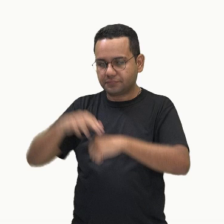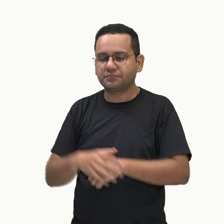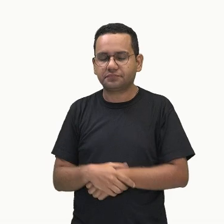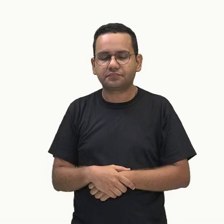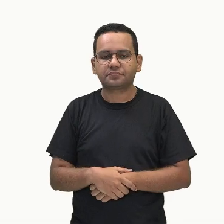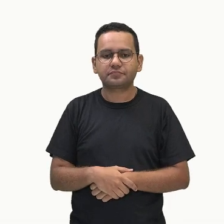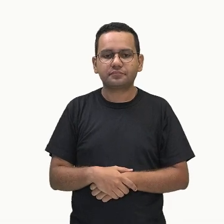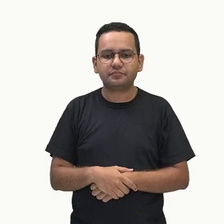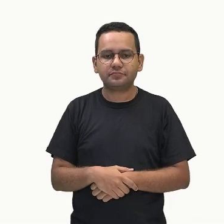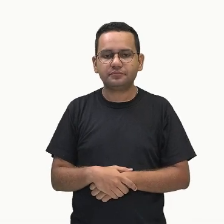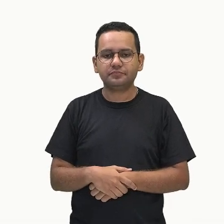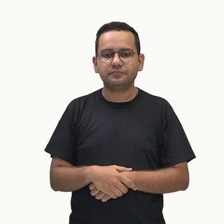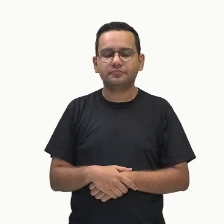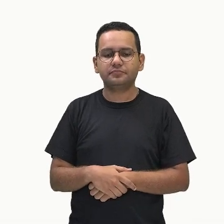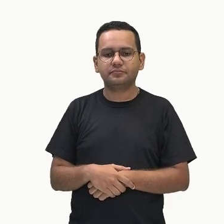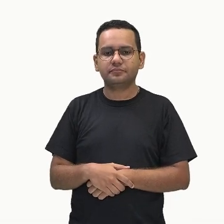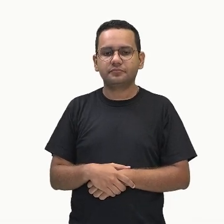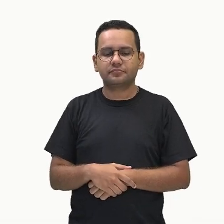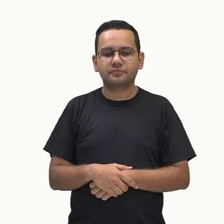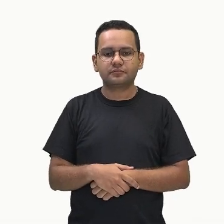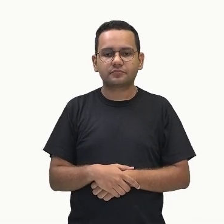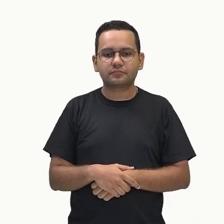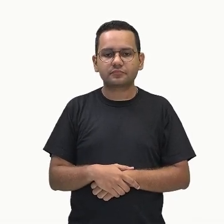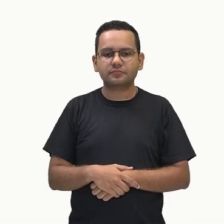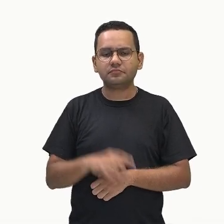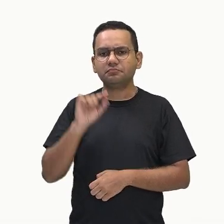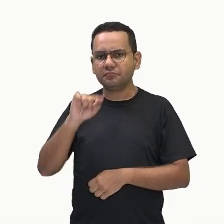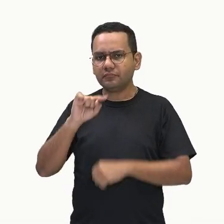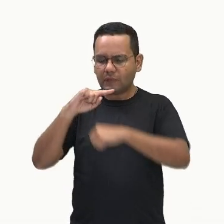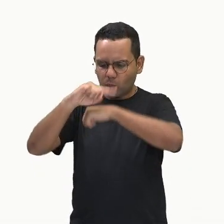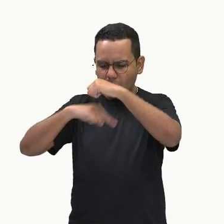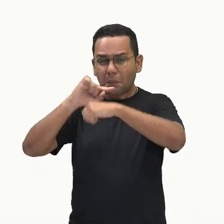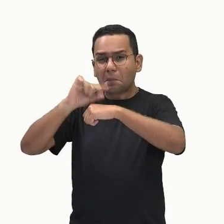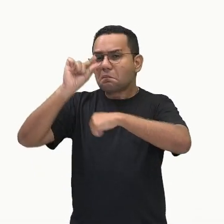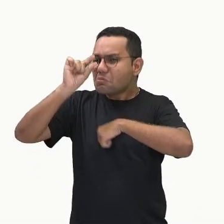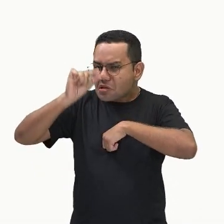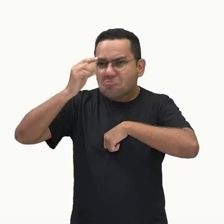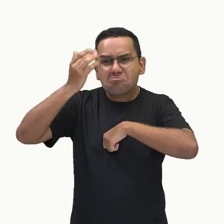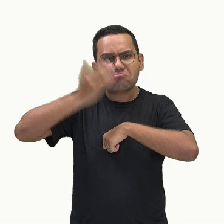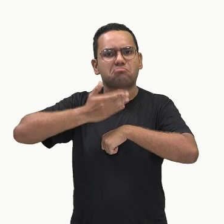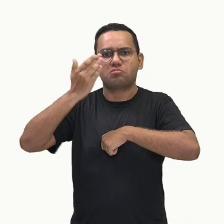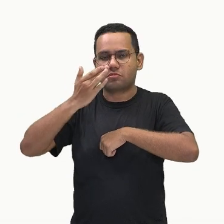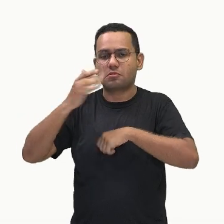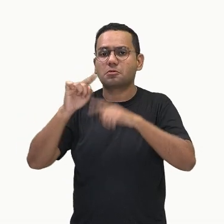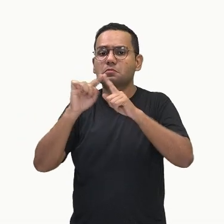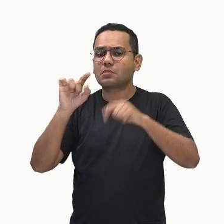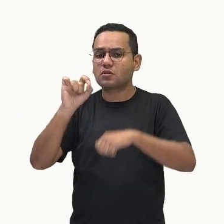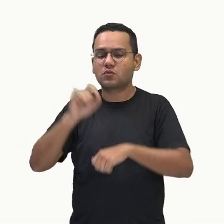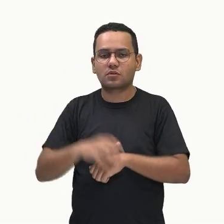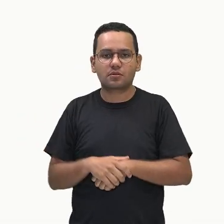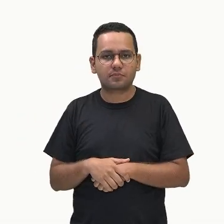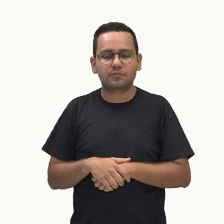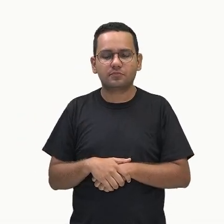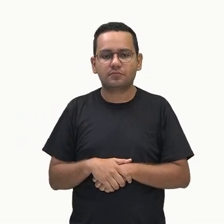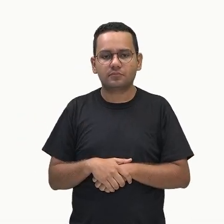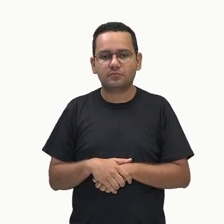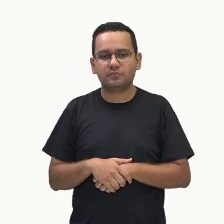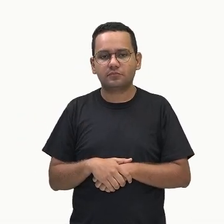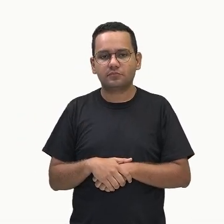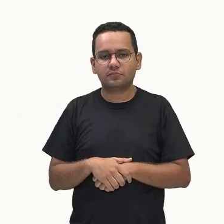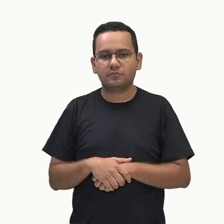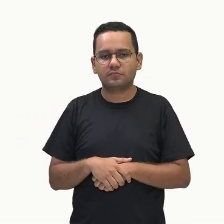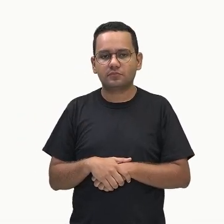o átomo é incrivelmente pequeno e, mesmo assim, a maior parte do átomo é um